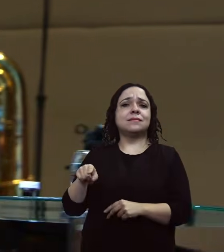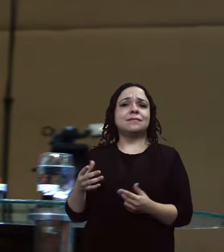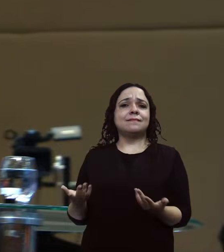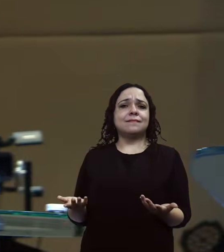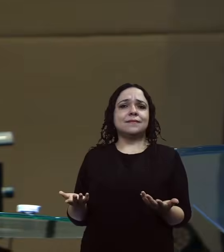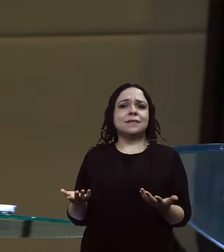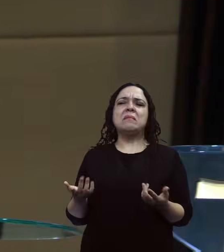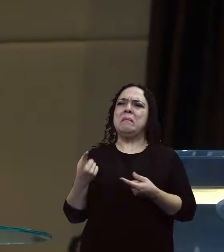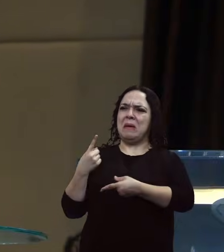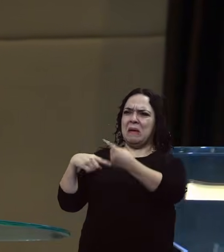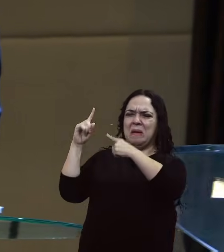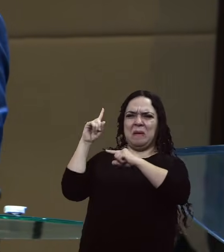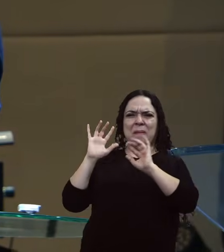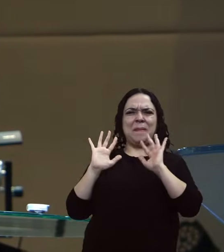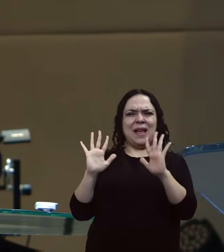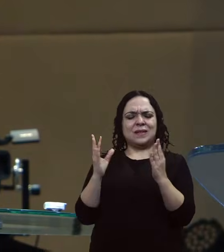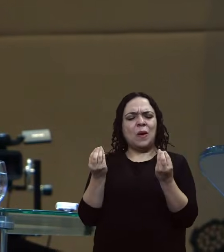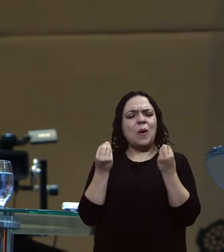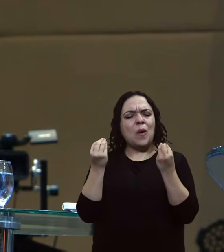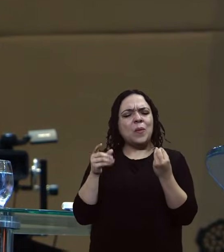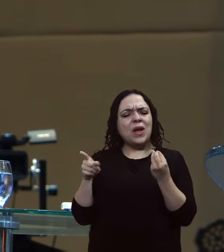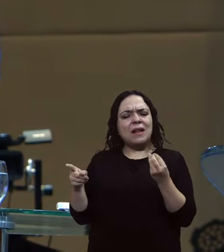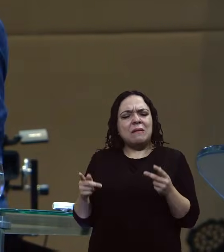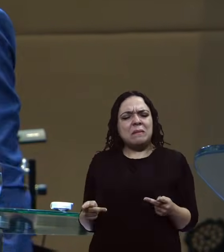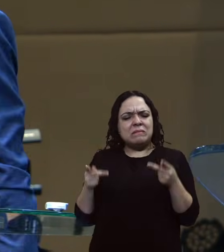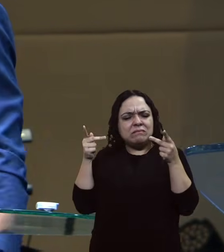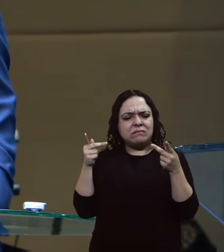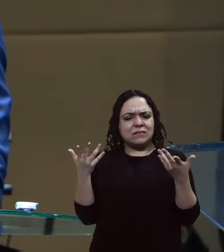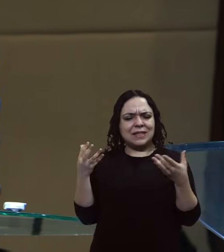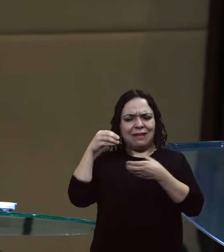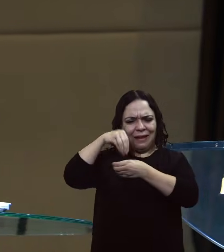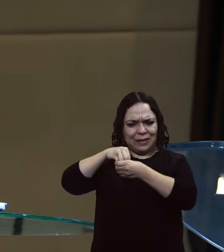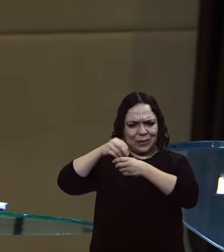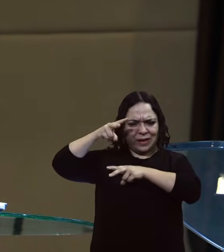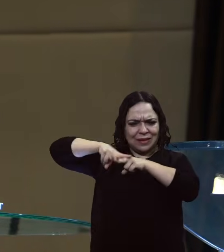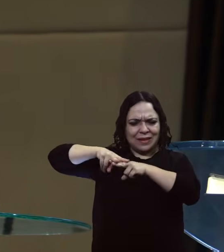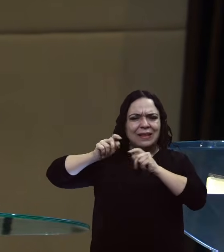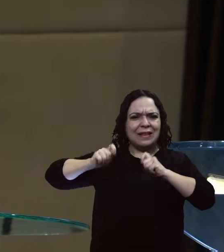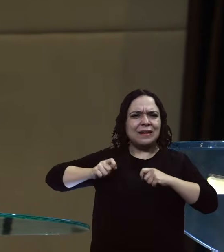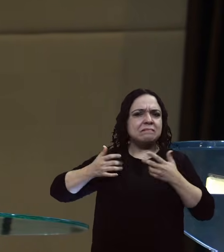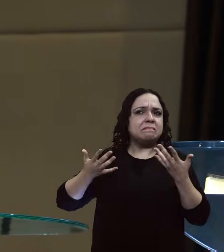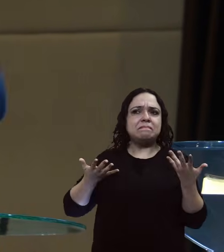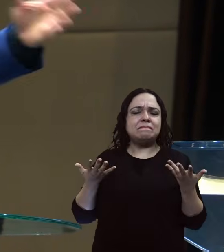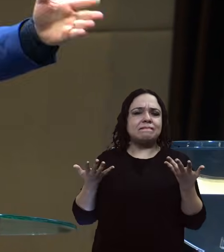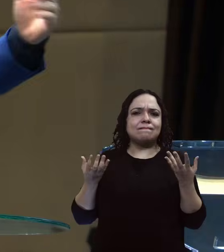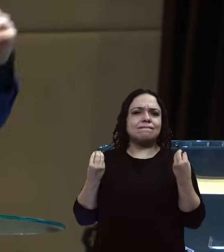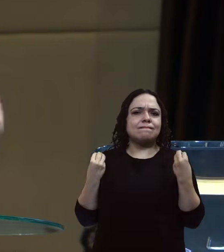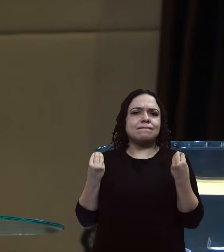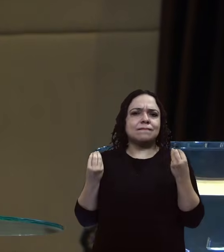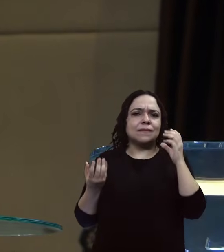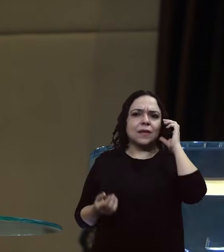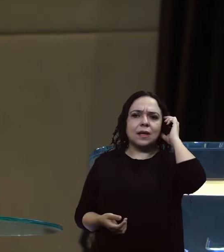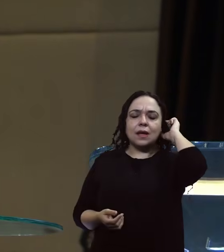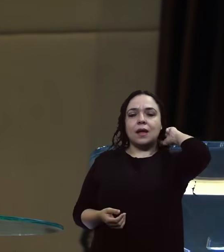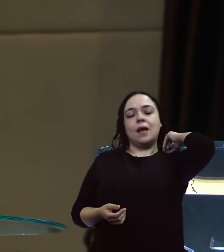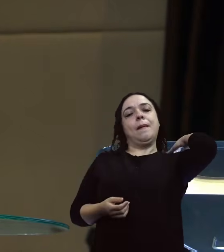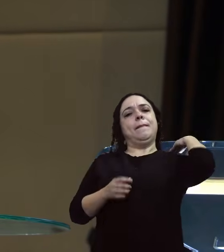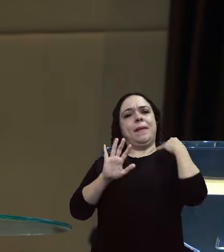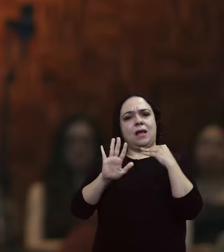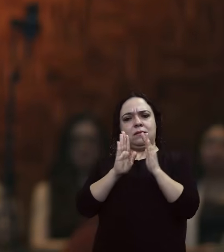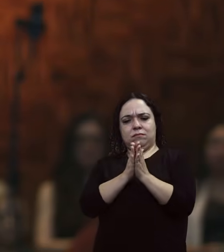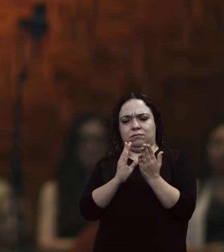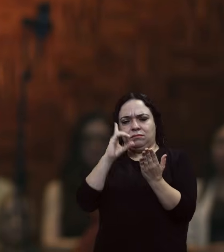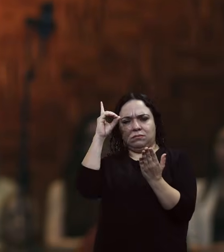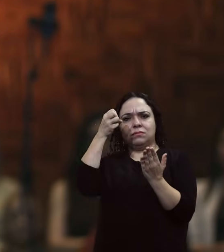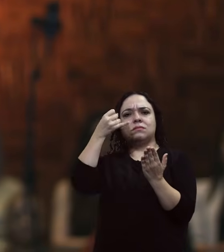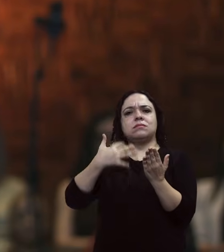falei, mas que raio de prosperidade é essa? A Bíblia diz que José era abençoado e